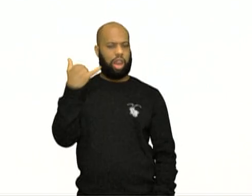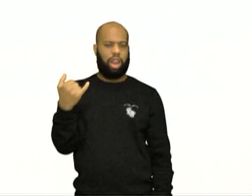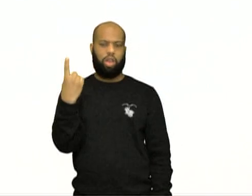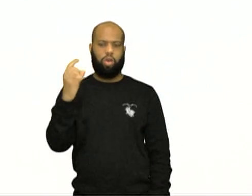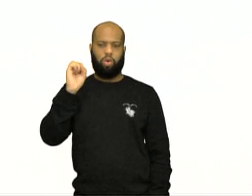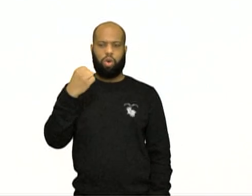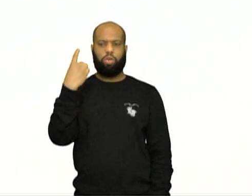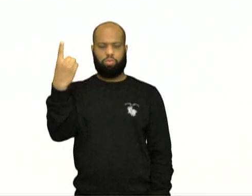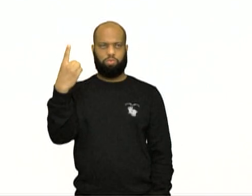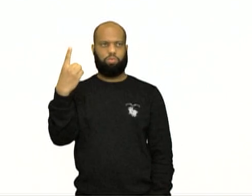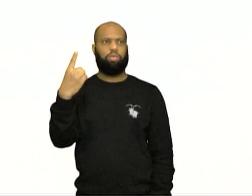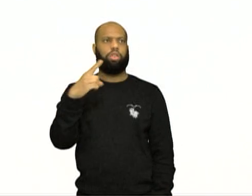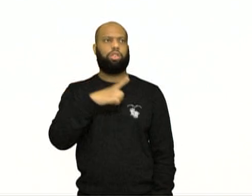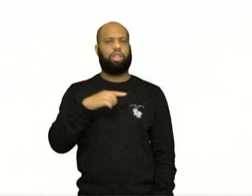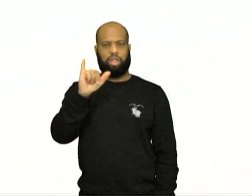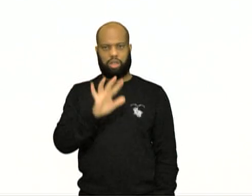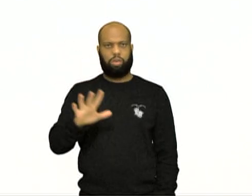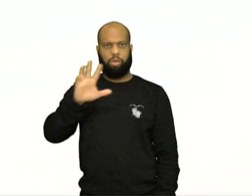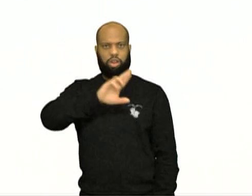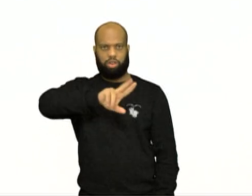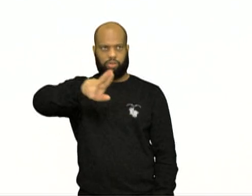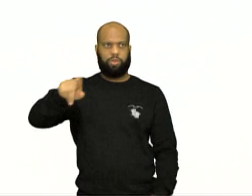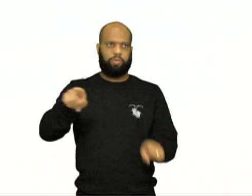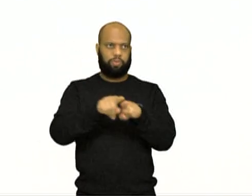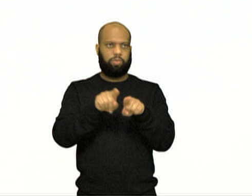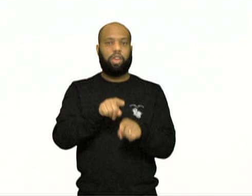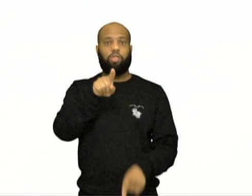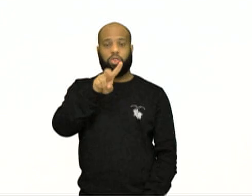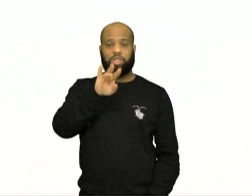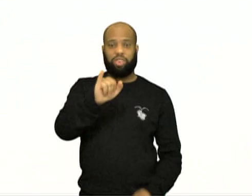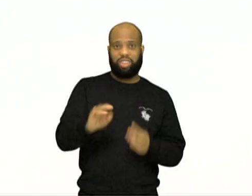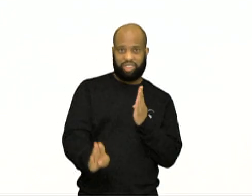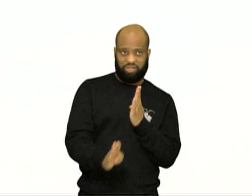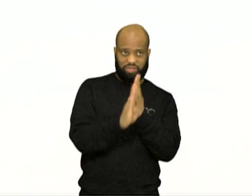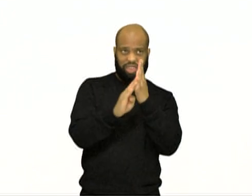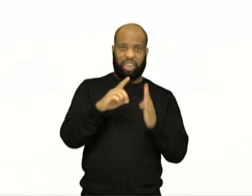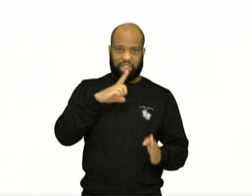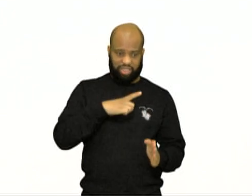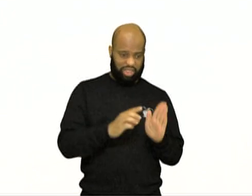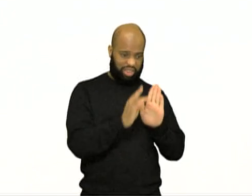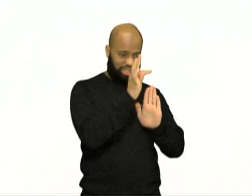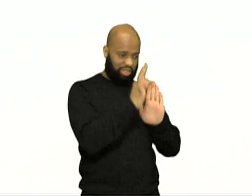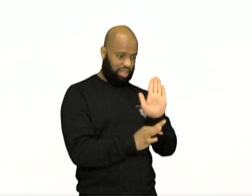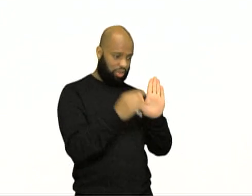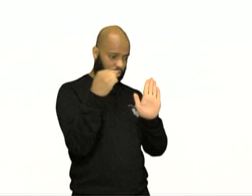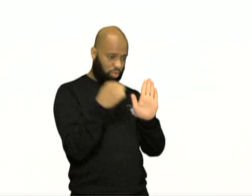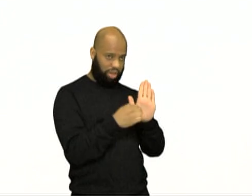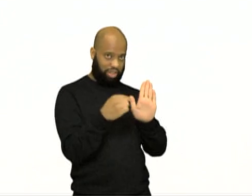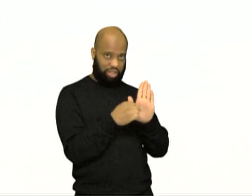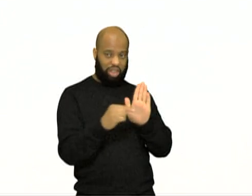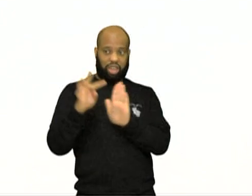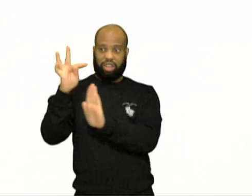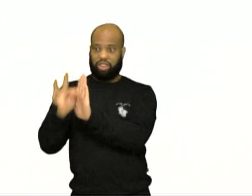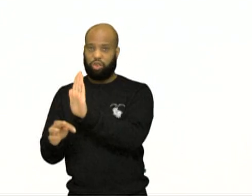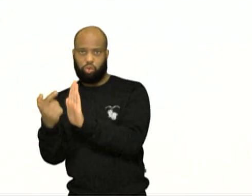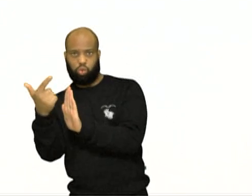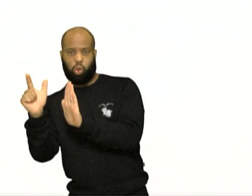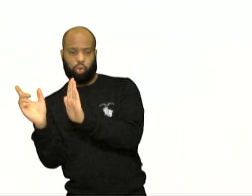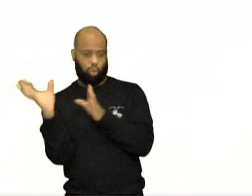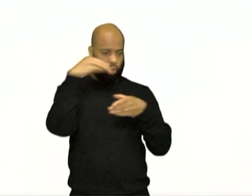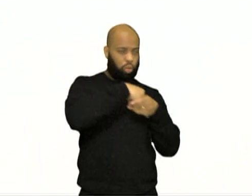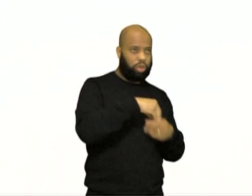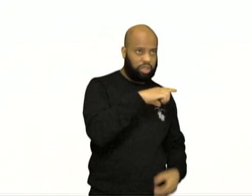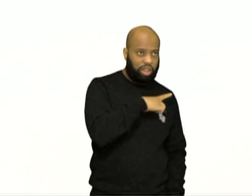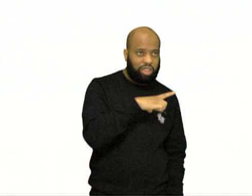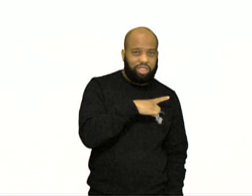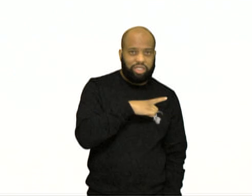e vem aqui mais imagens. Identifique então se há ou não intertextualidade no cartaz da campanha ao